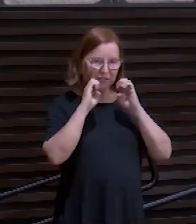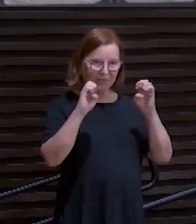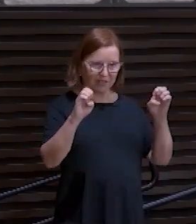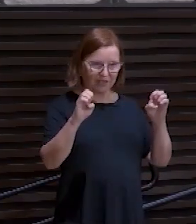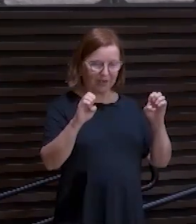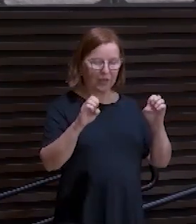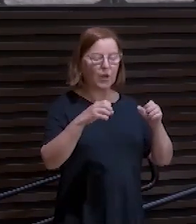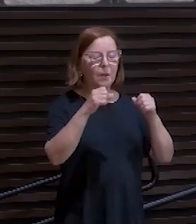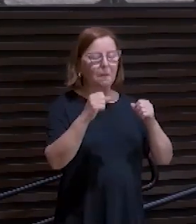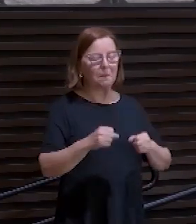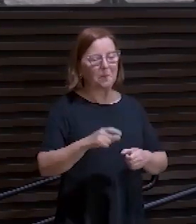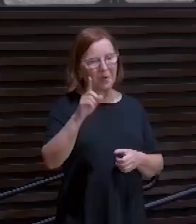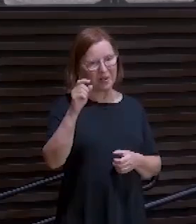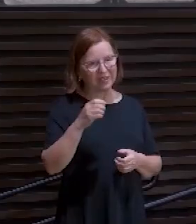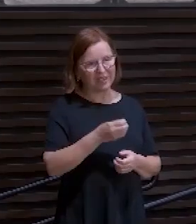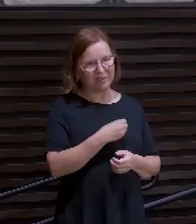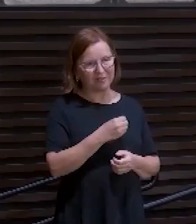família.